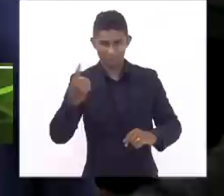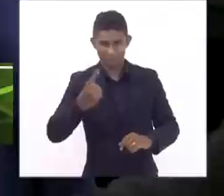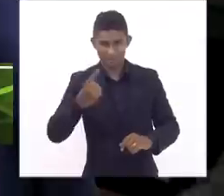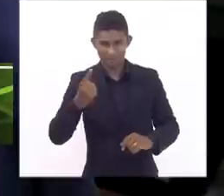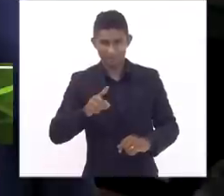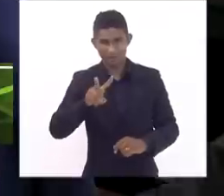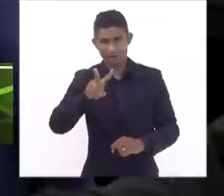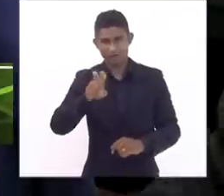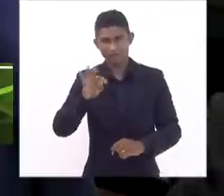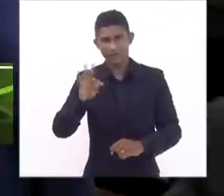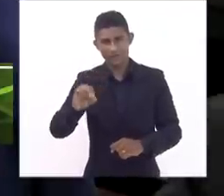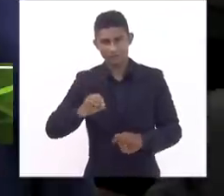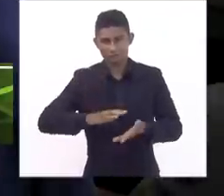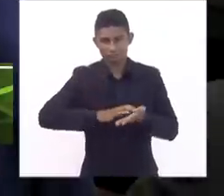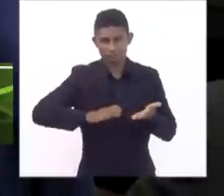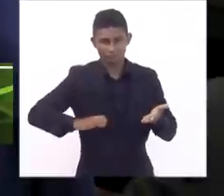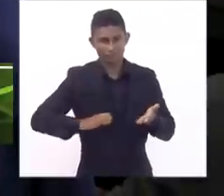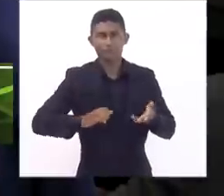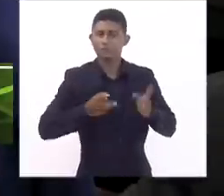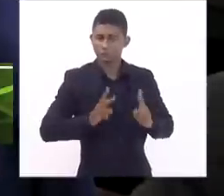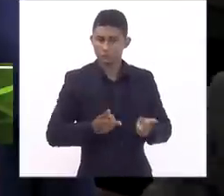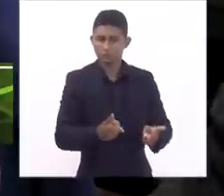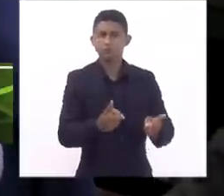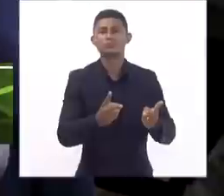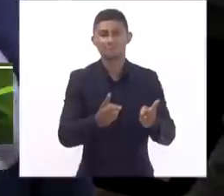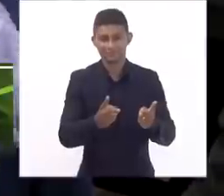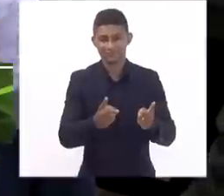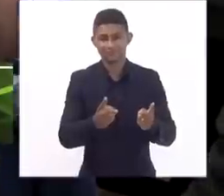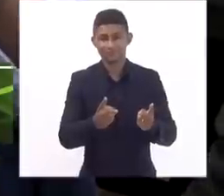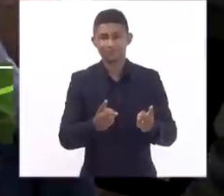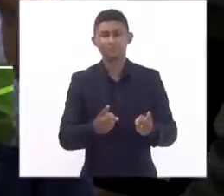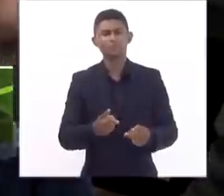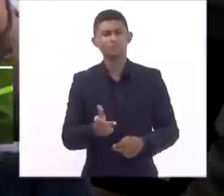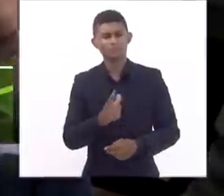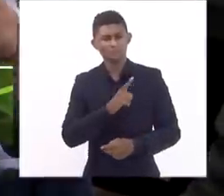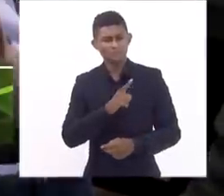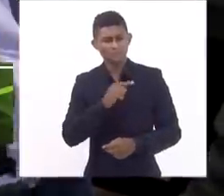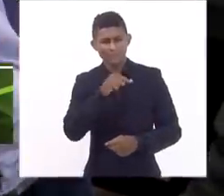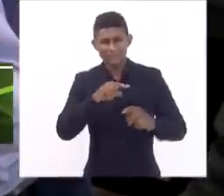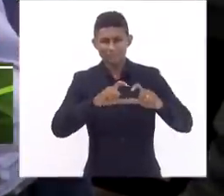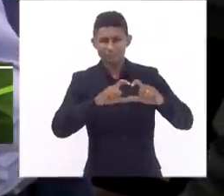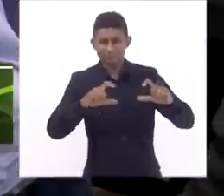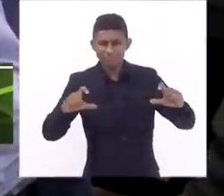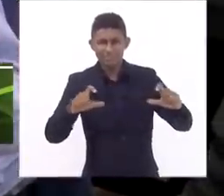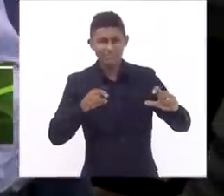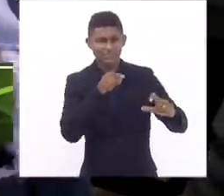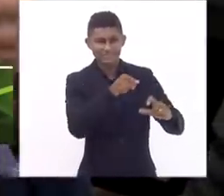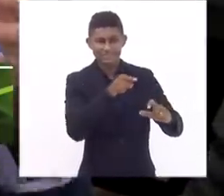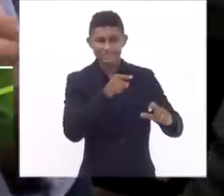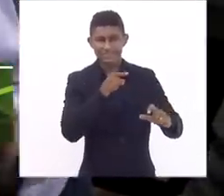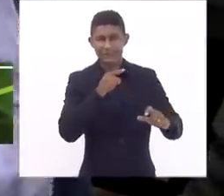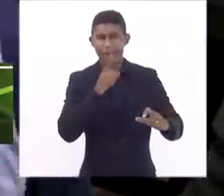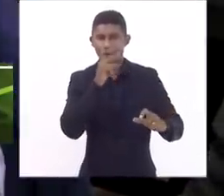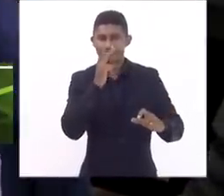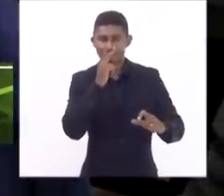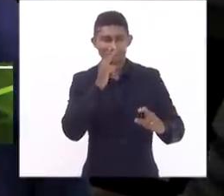1º, que são aqueles mais incisivos e que causam, digamos assim, um certo